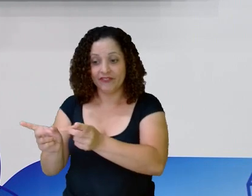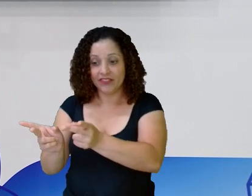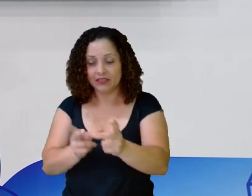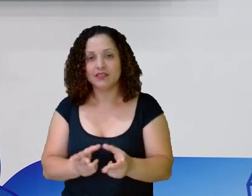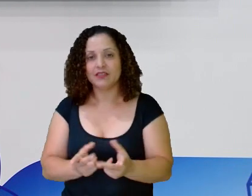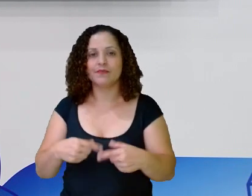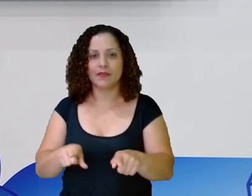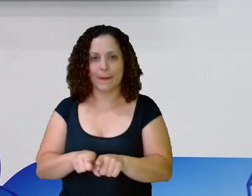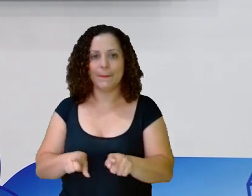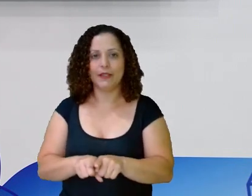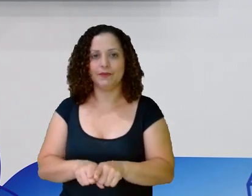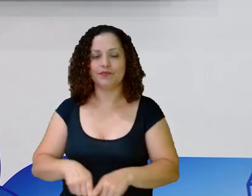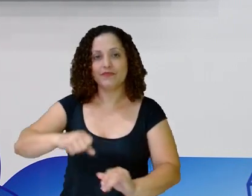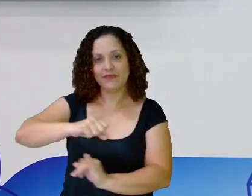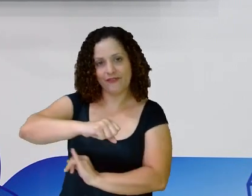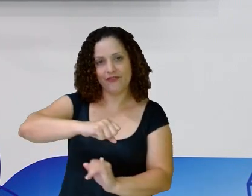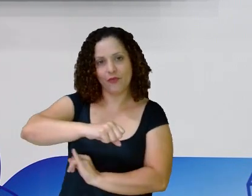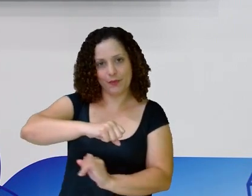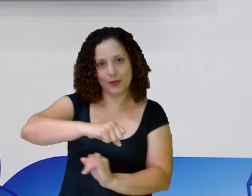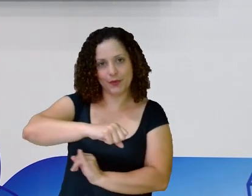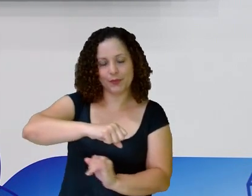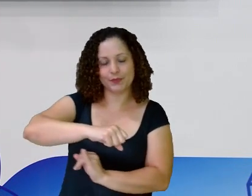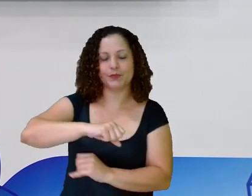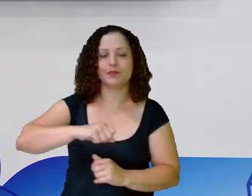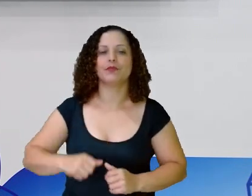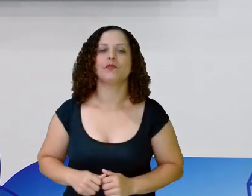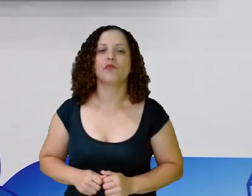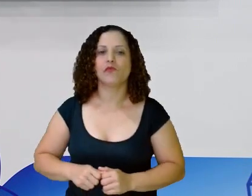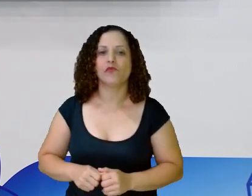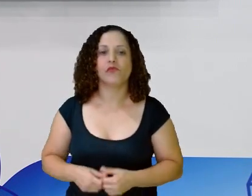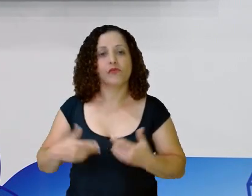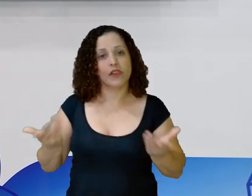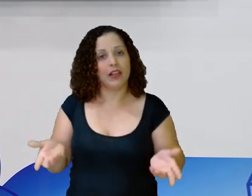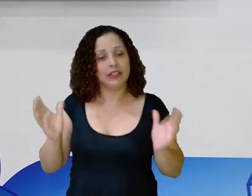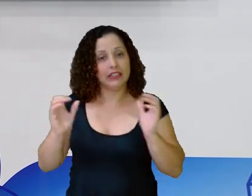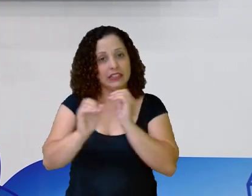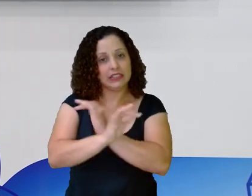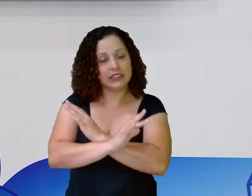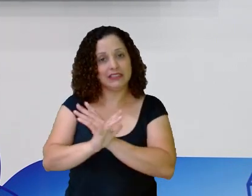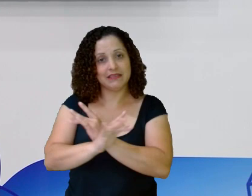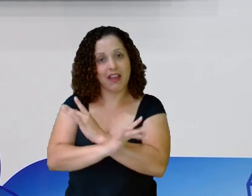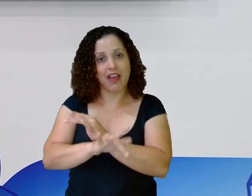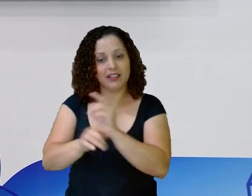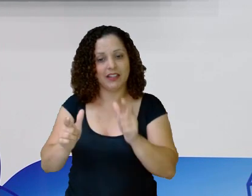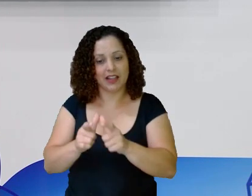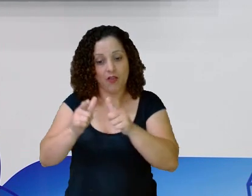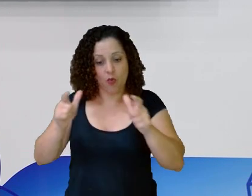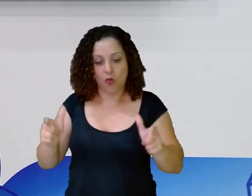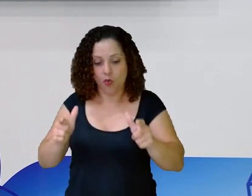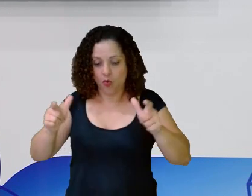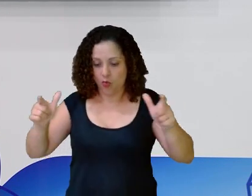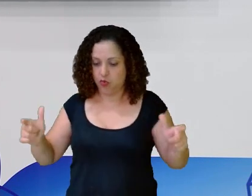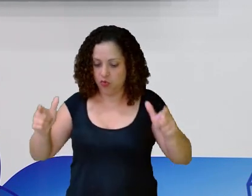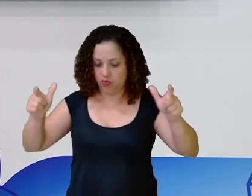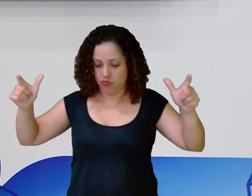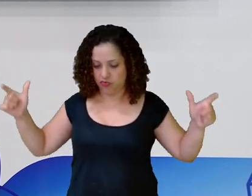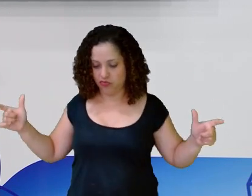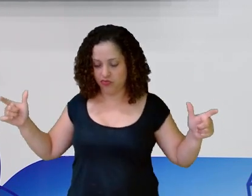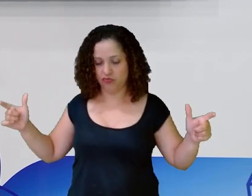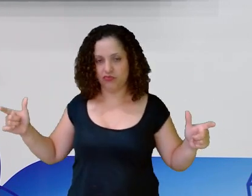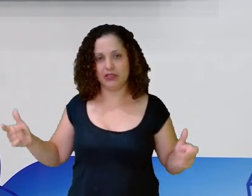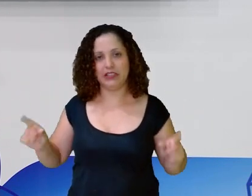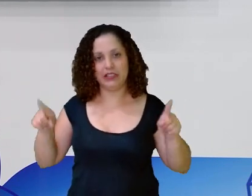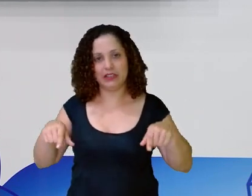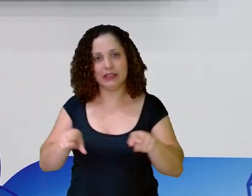nós temos todo esse cenário, né? A cidade que cresce cada vez mais e essa desigualdade social